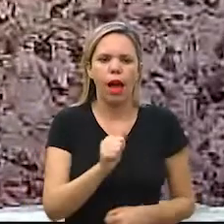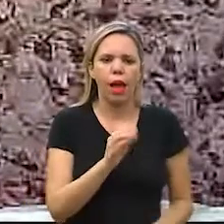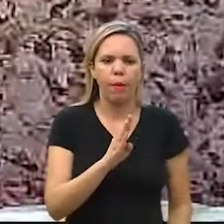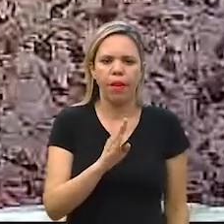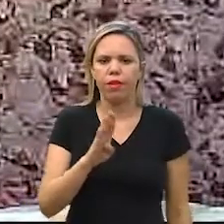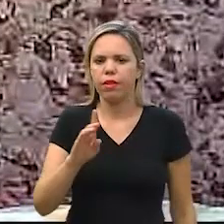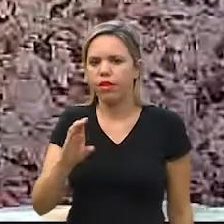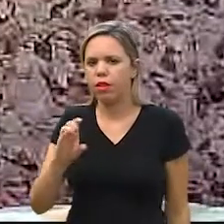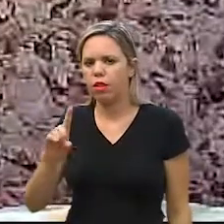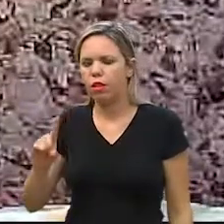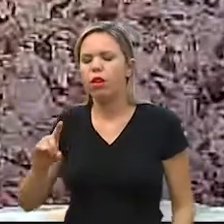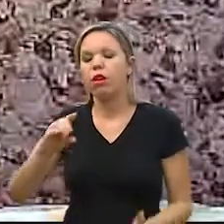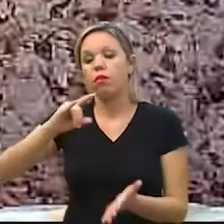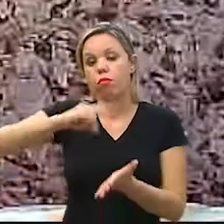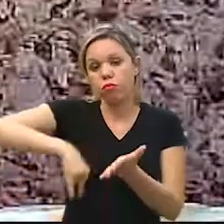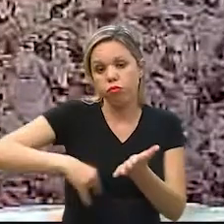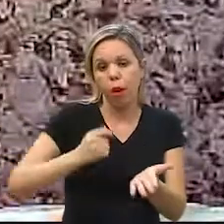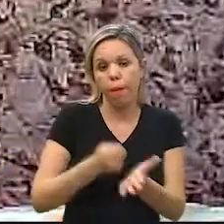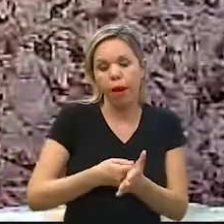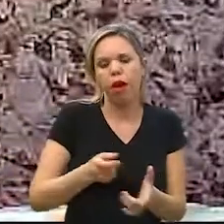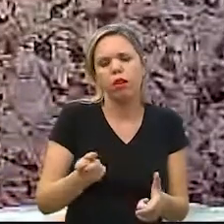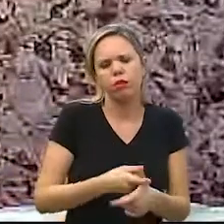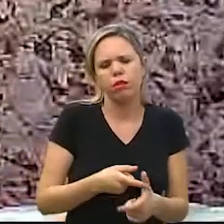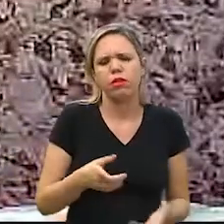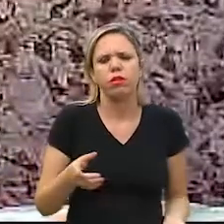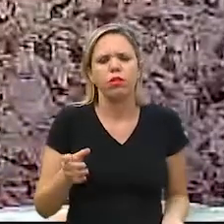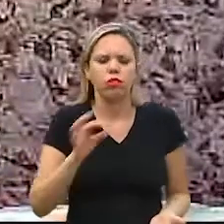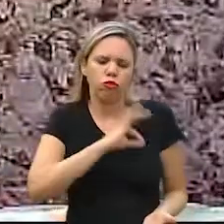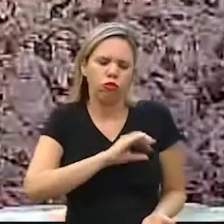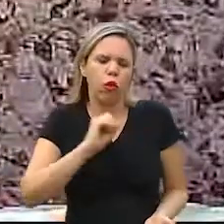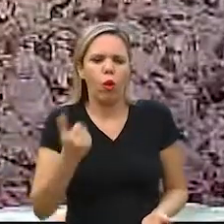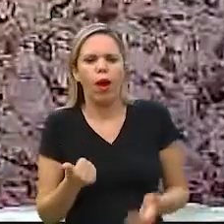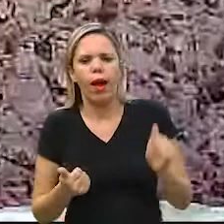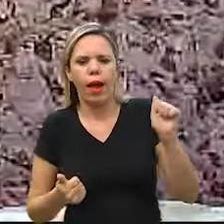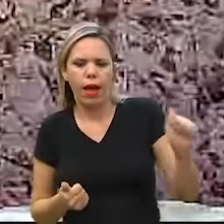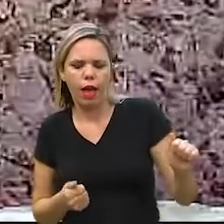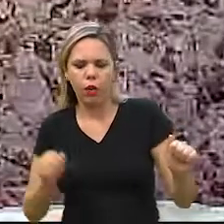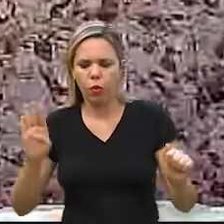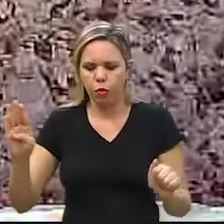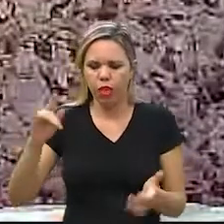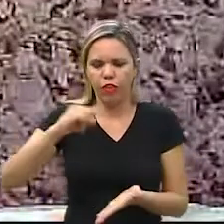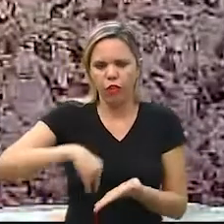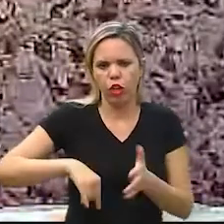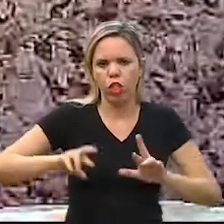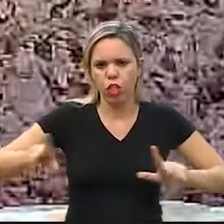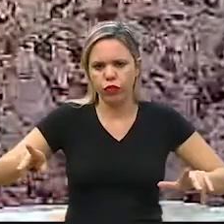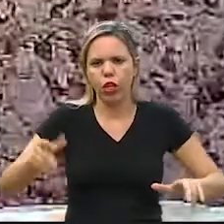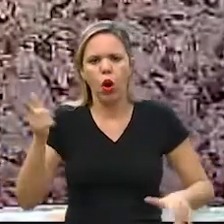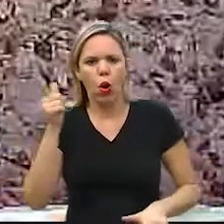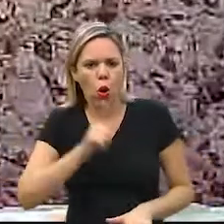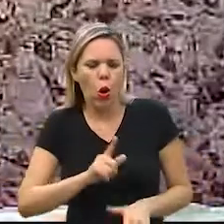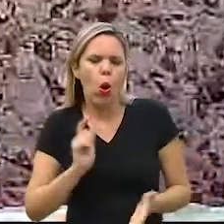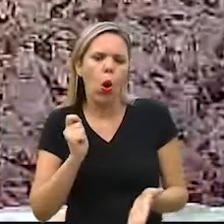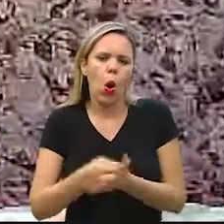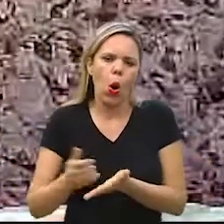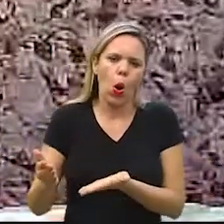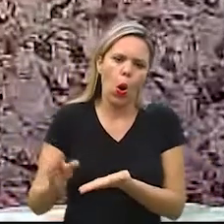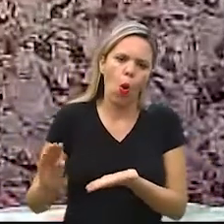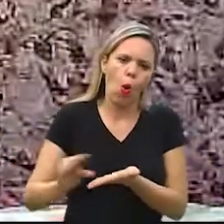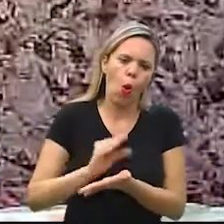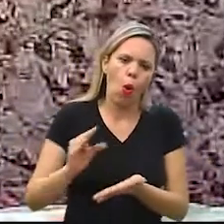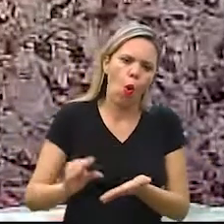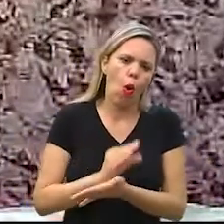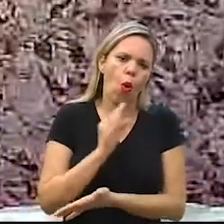ou D. Se o município tem a nota A ou se tem a nota B, ele consegue financiamentos